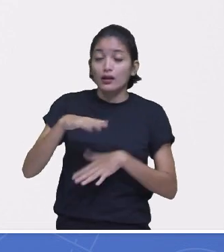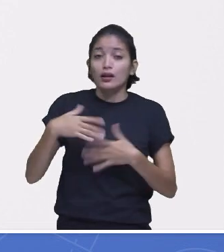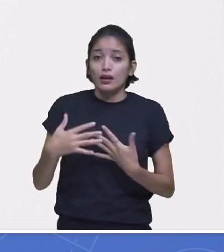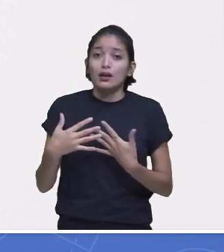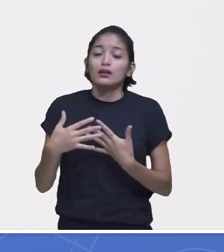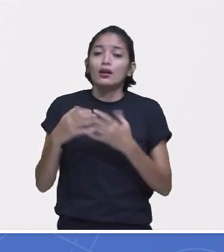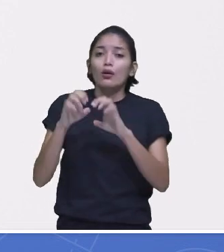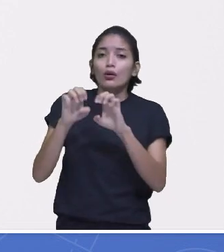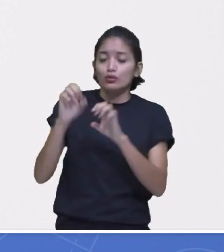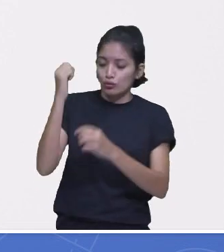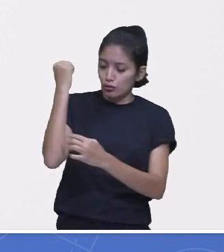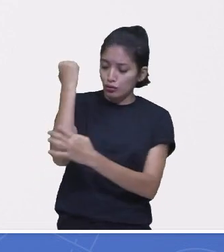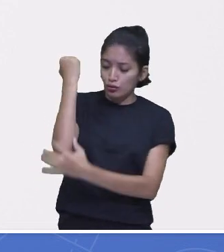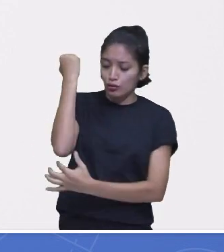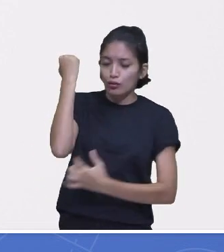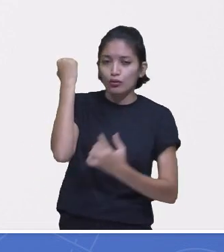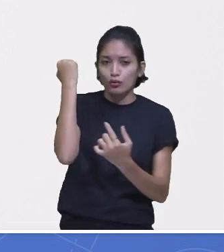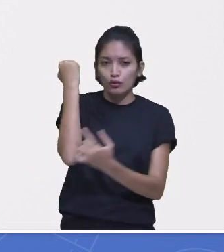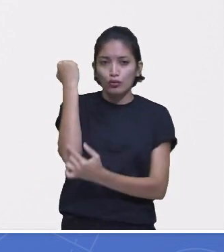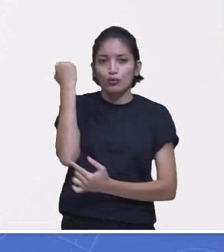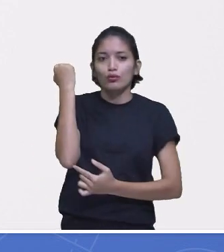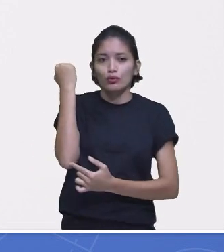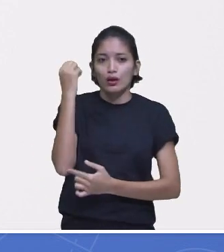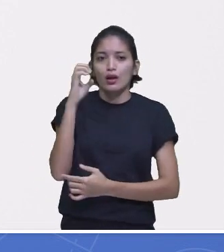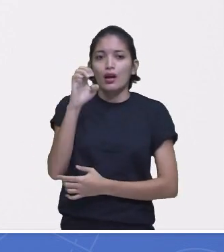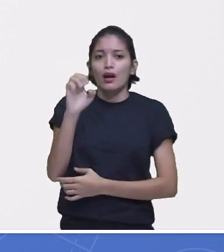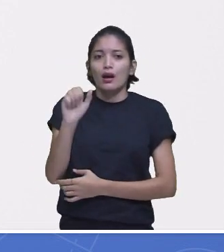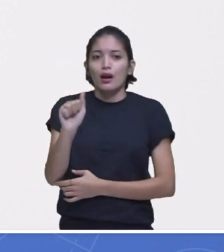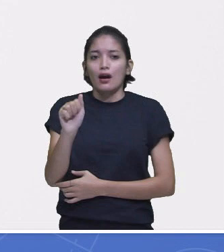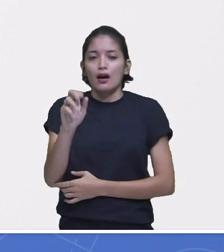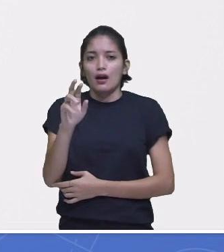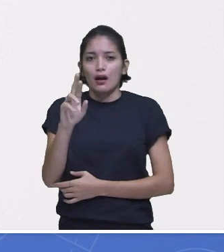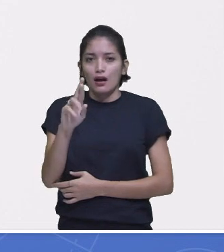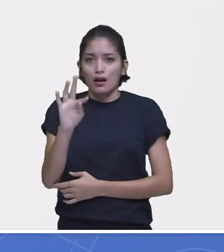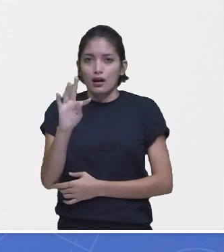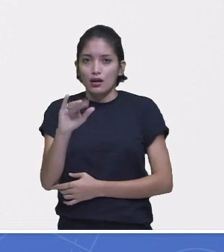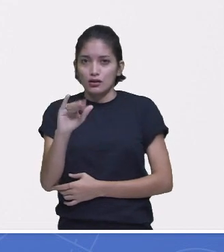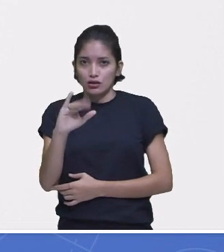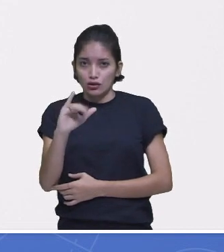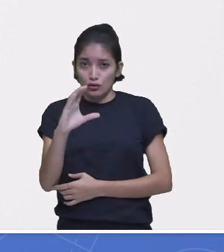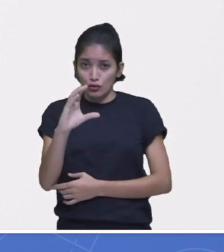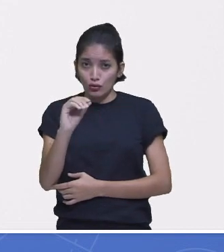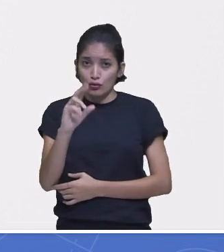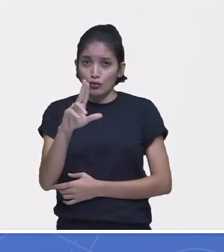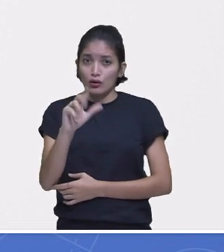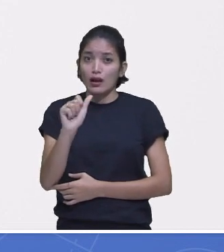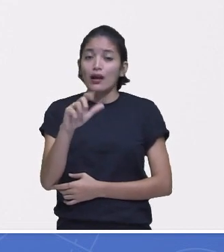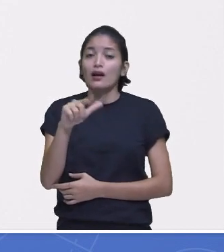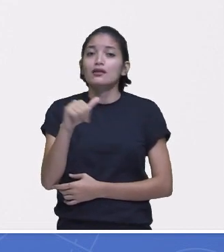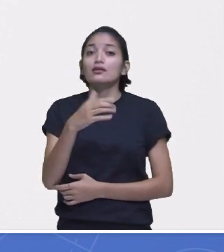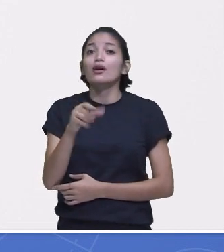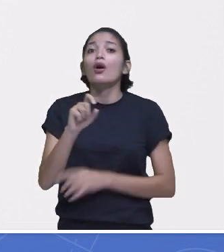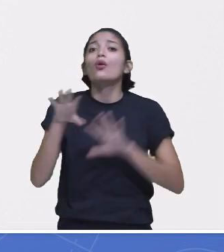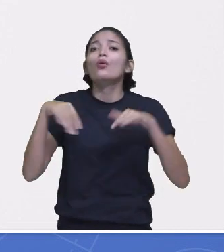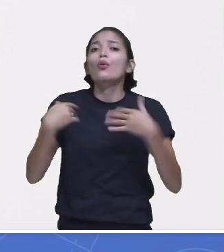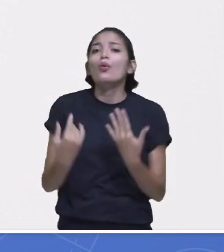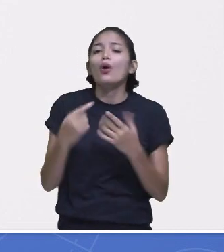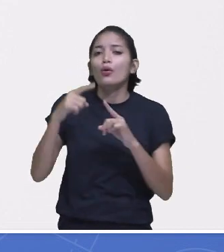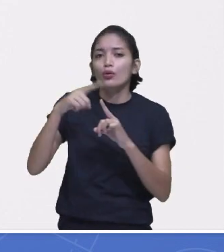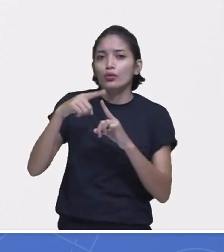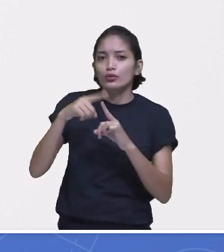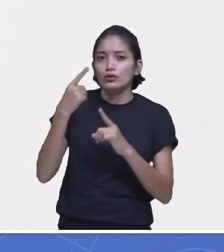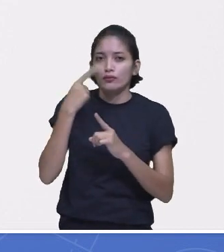é conhecida como uma articulação sinovial do tipo, letra A,